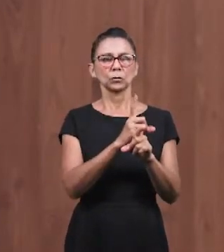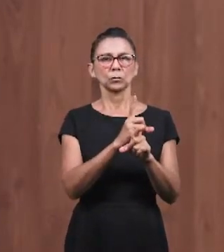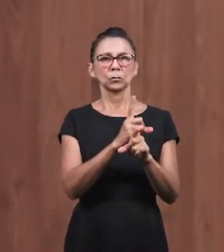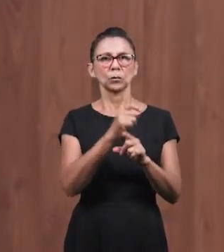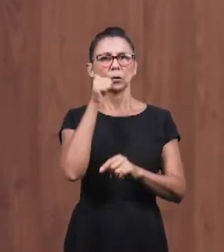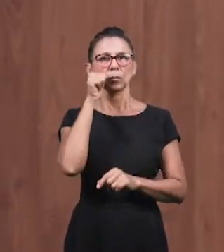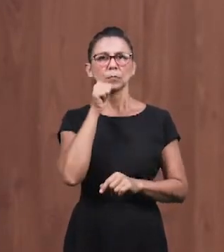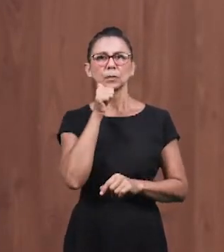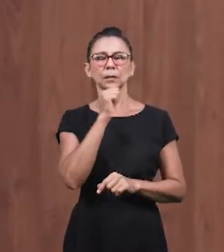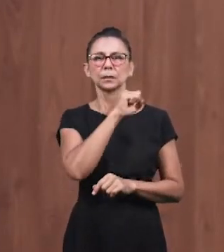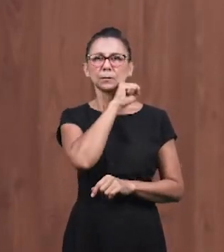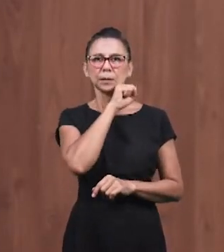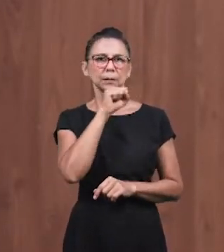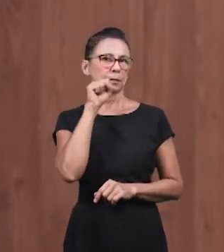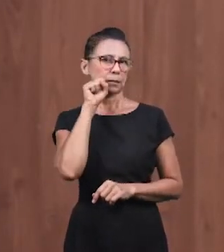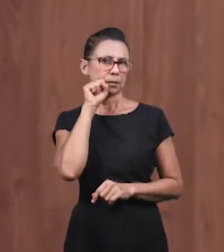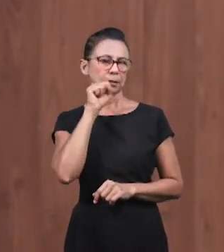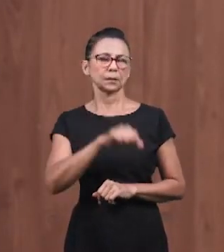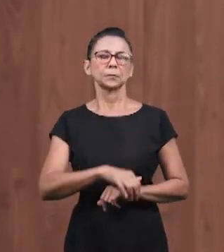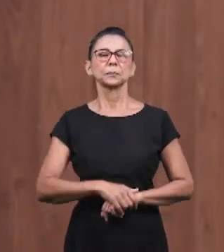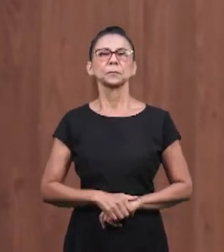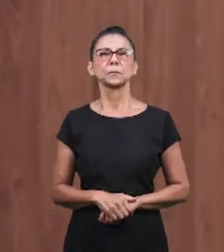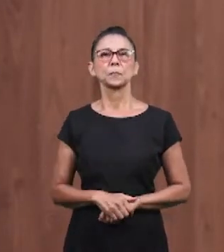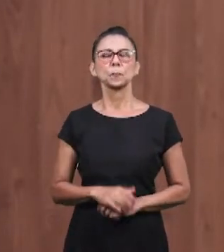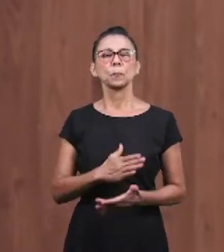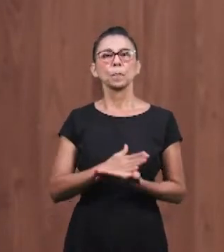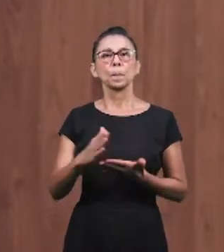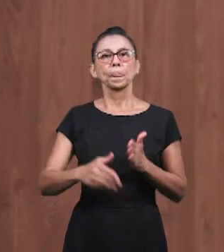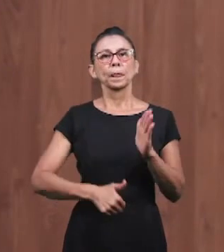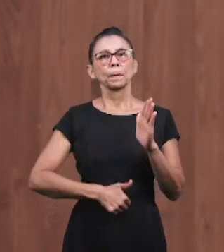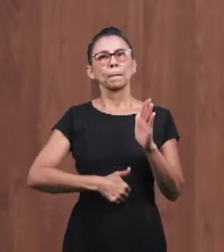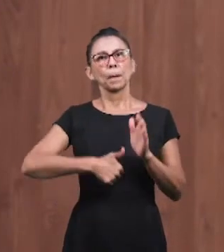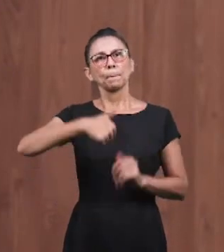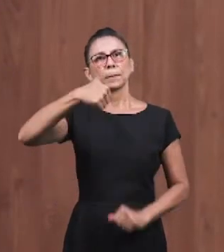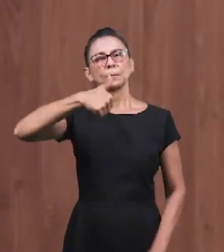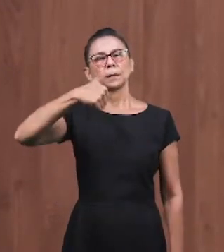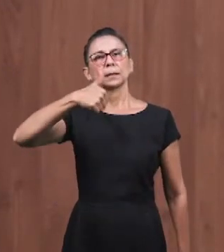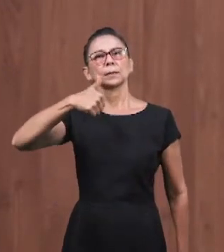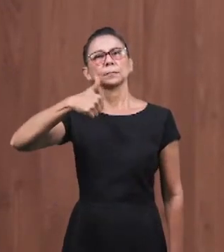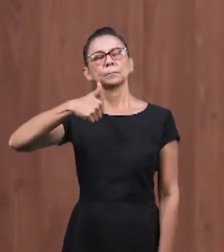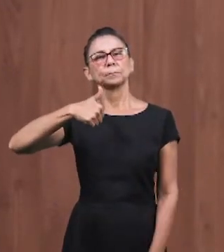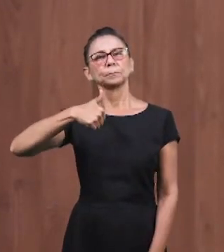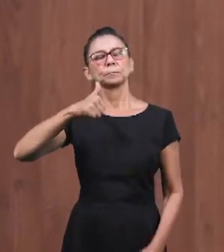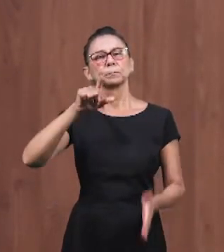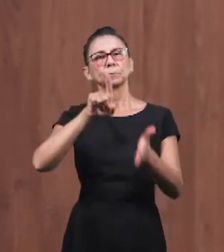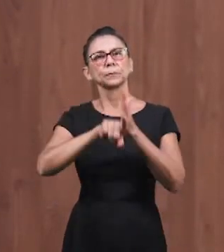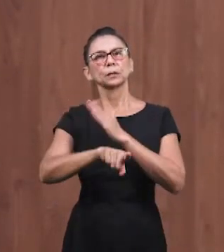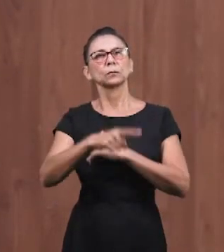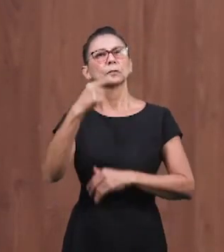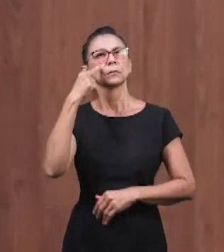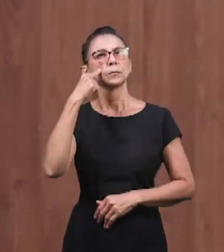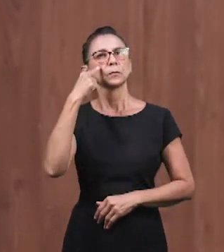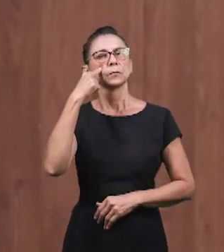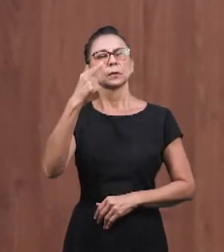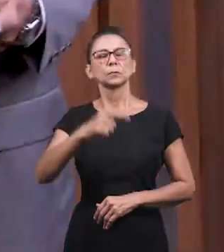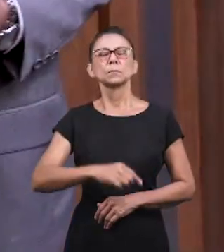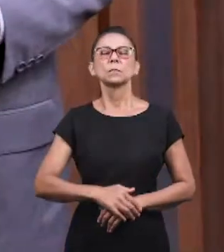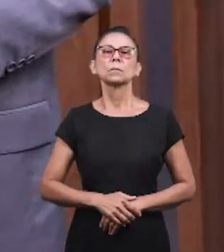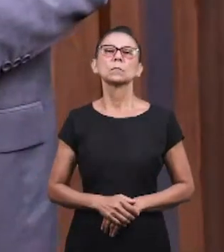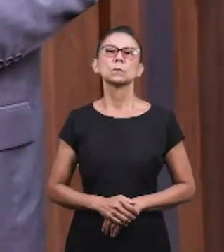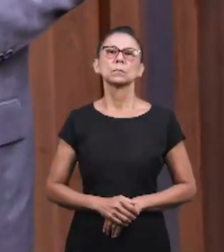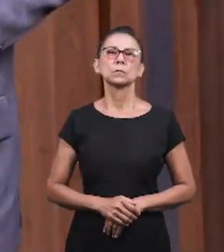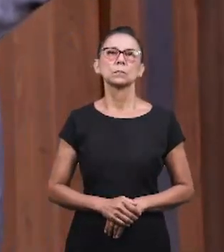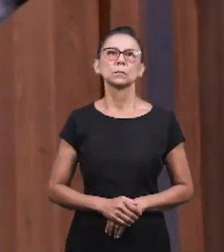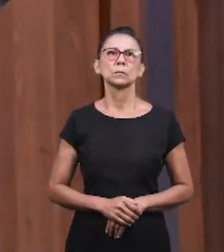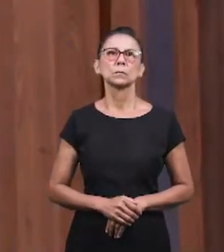samaritana. Vamos então iniciar pela nossa primeira pergunta. E a nossa primeira pergunta, acompanhe comigo. Ela é a